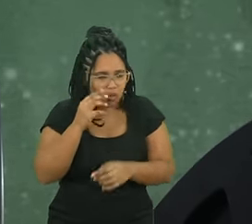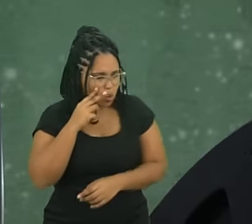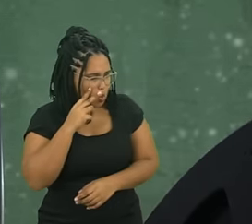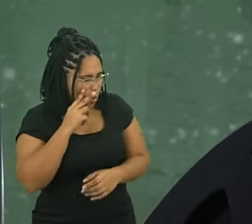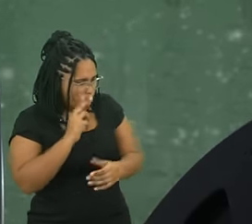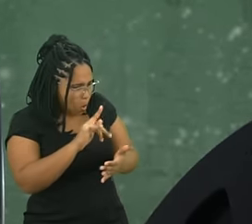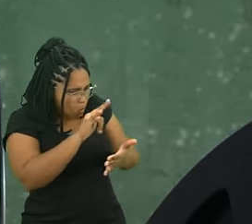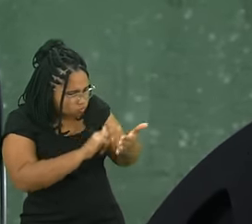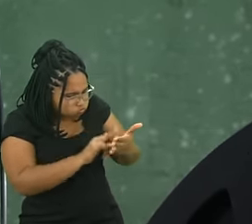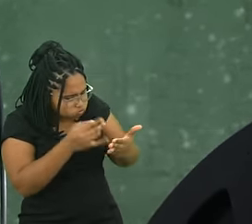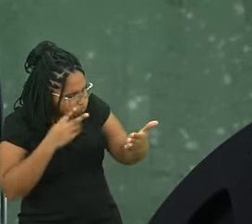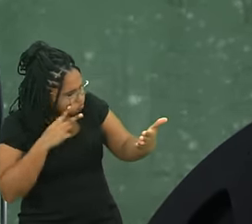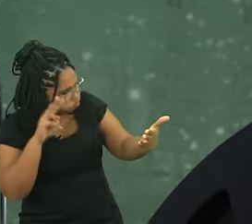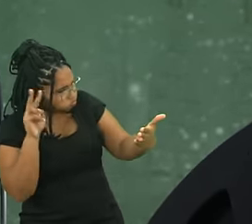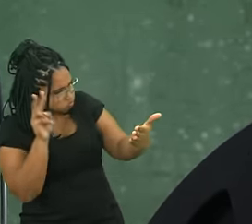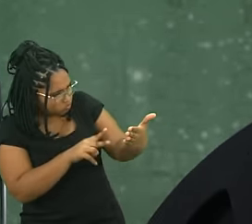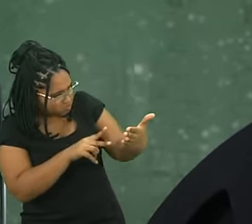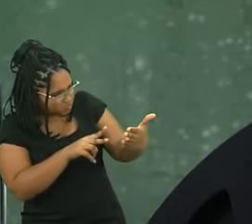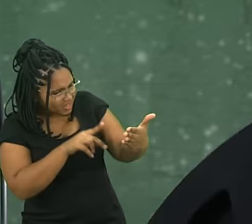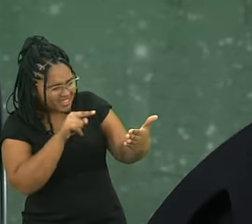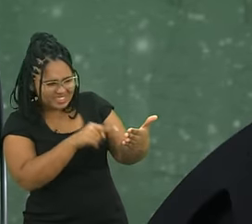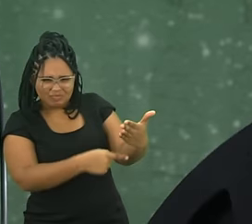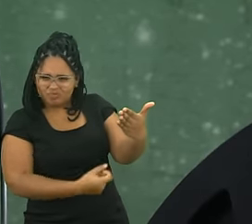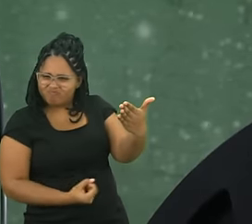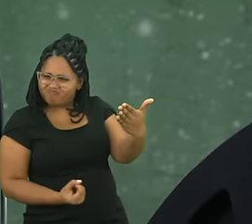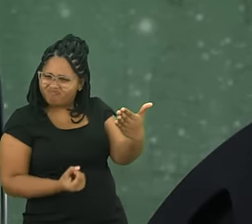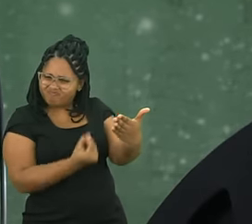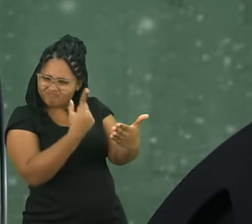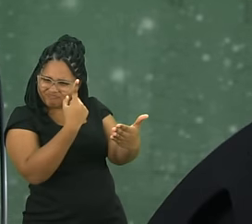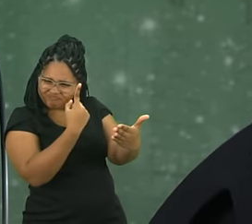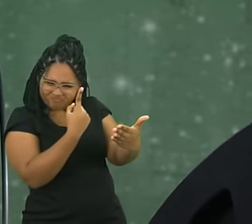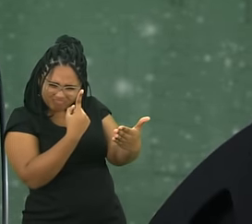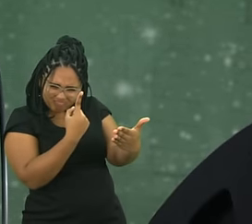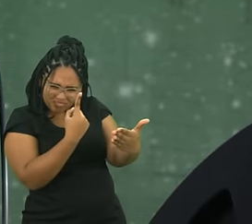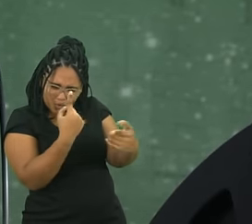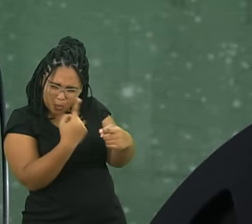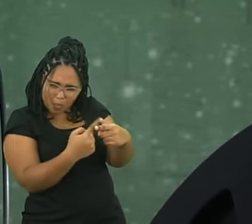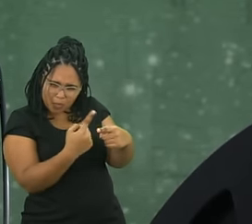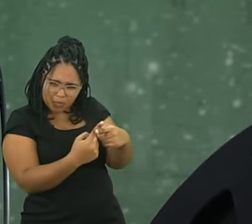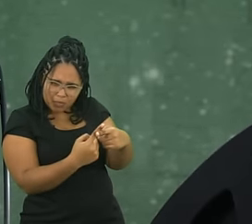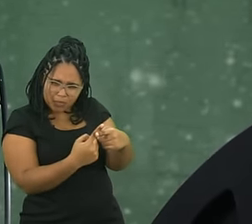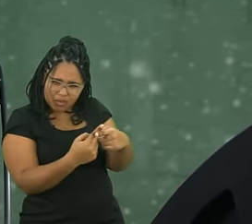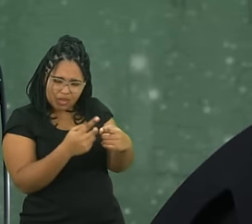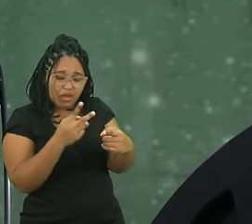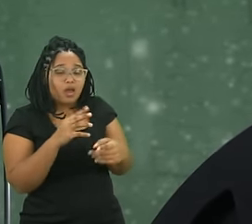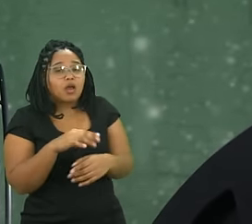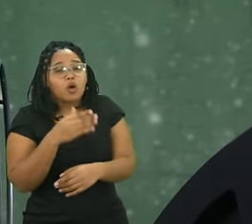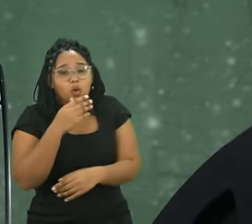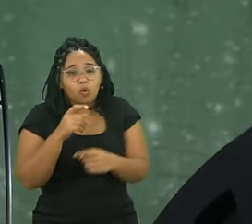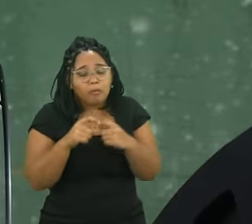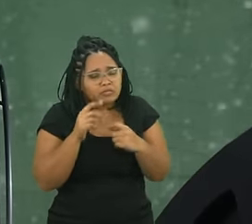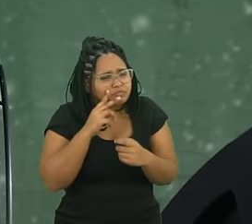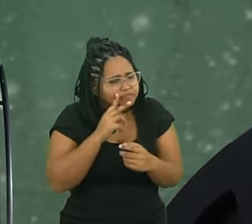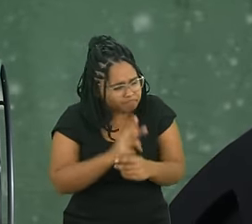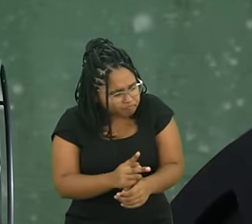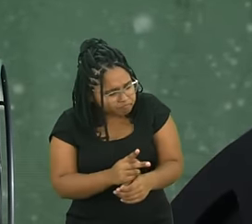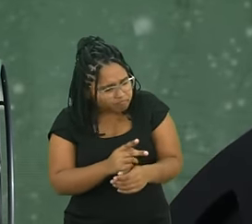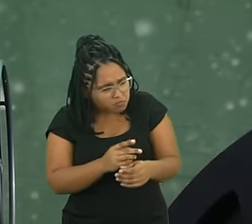mim: esse exame está muito estranho, porque ele tinha visto realmente algo